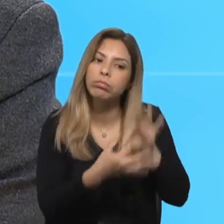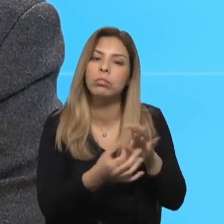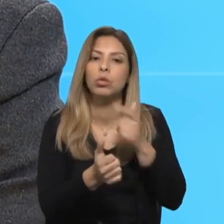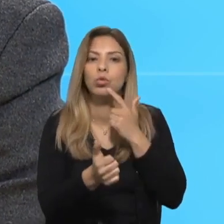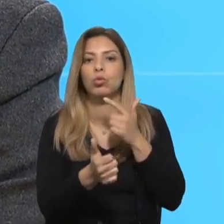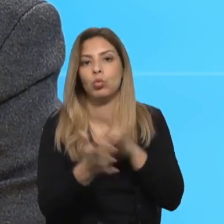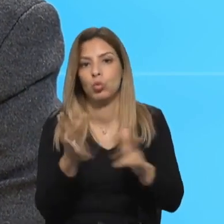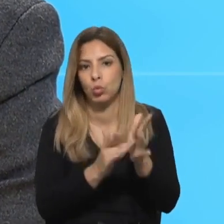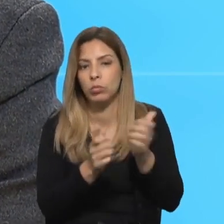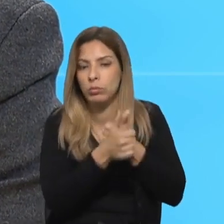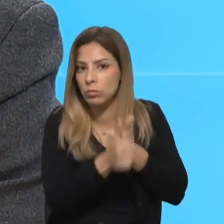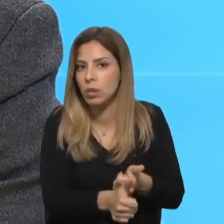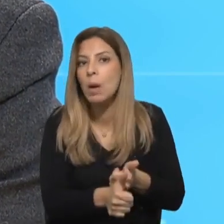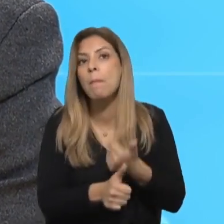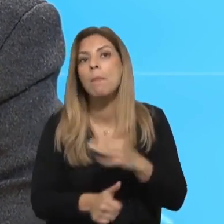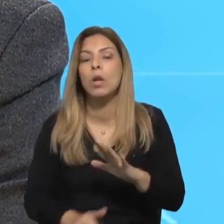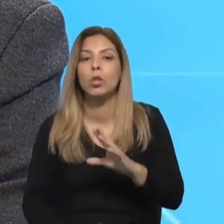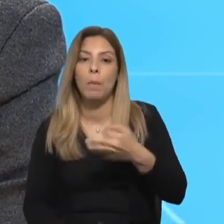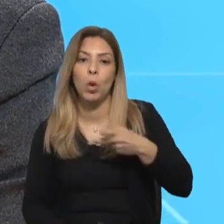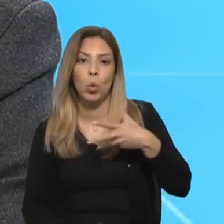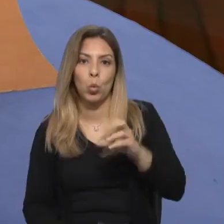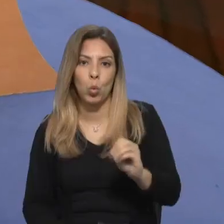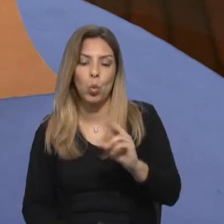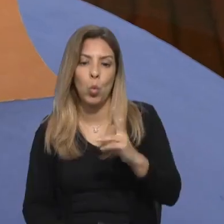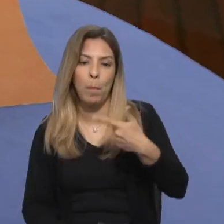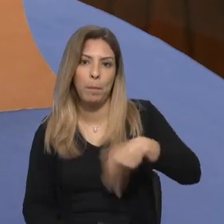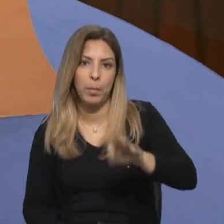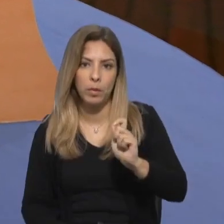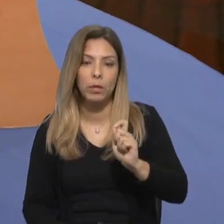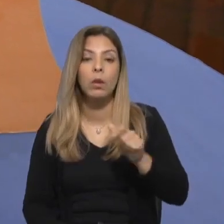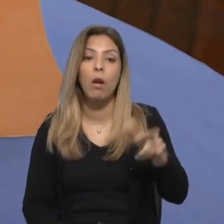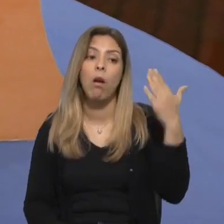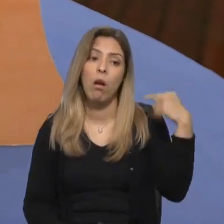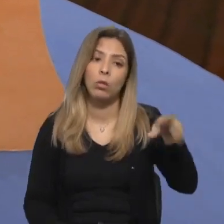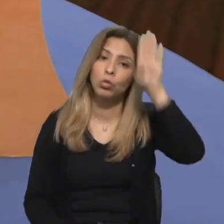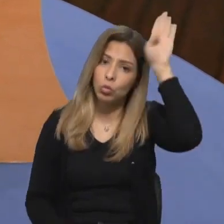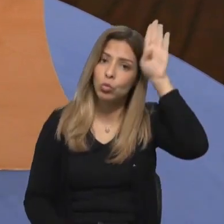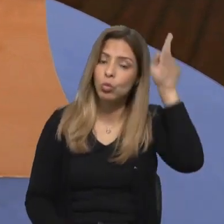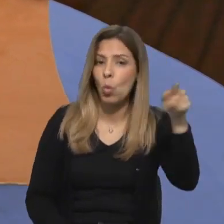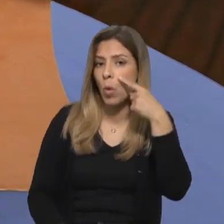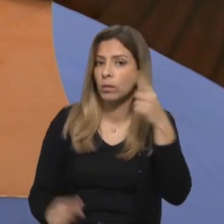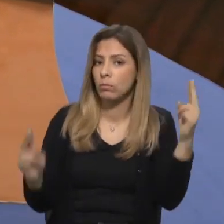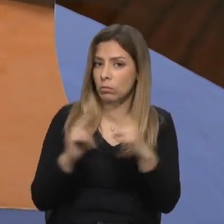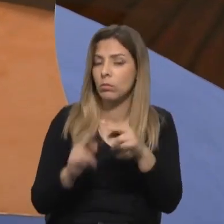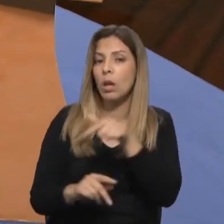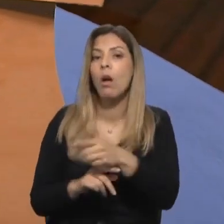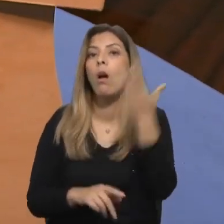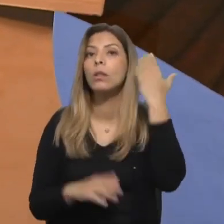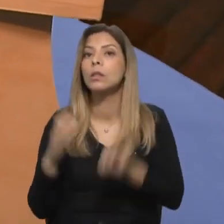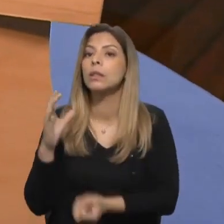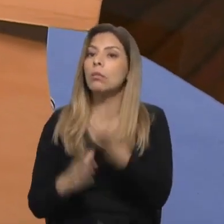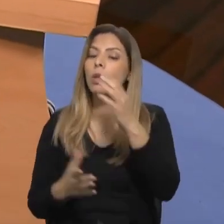recente que Pedro Arrupe, que o Papa Francisco também conheceu enquanto jesuíta, quando fundou o Serviço Jesuíta aos